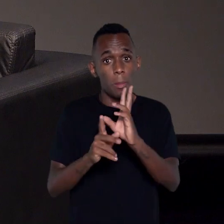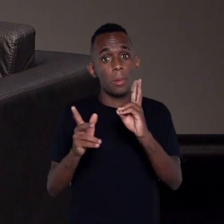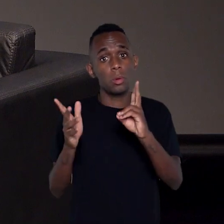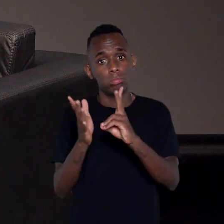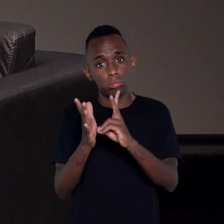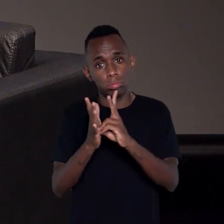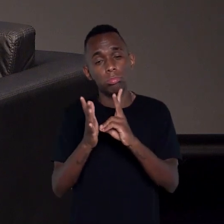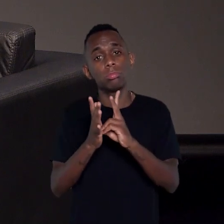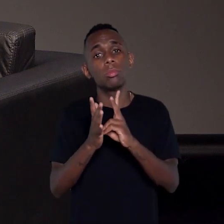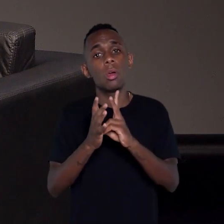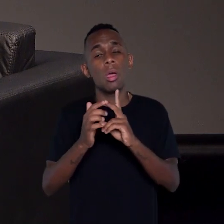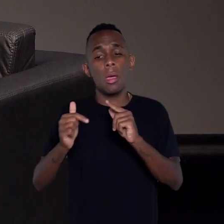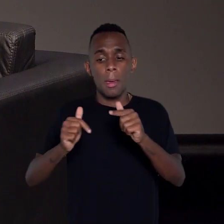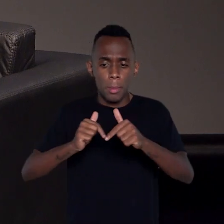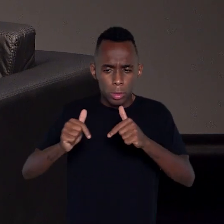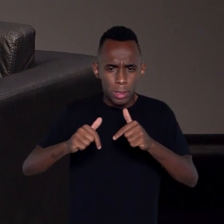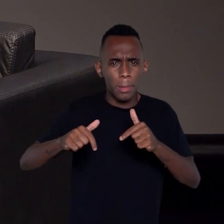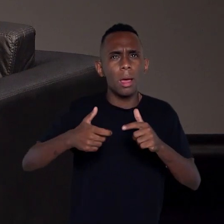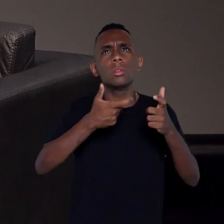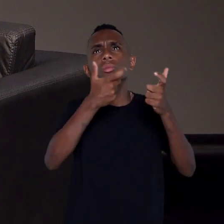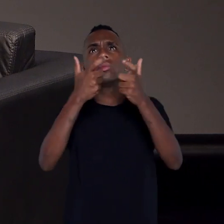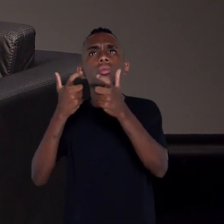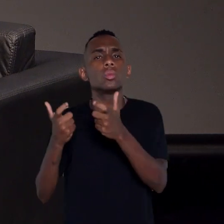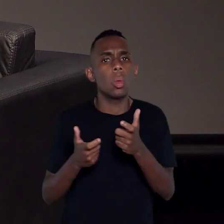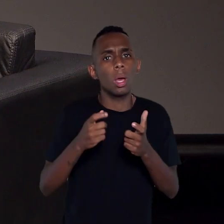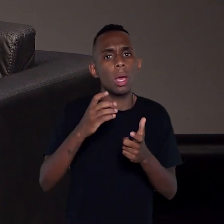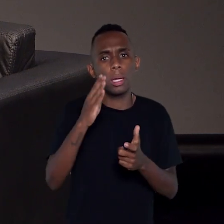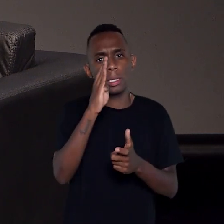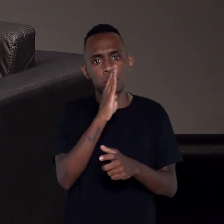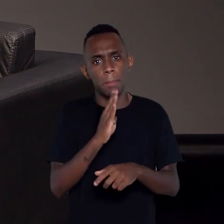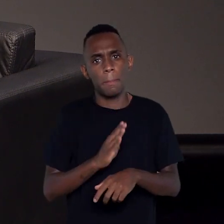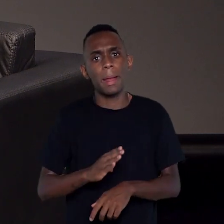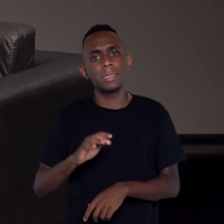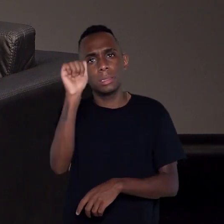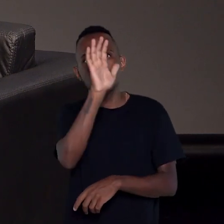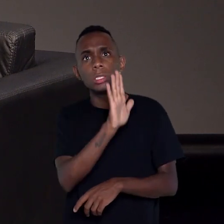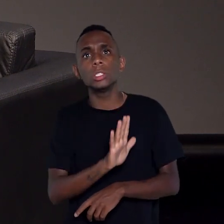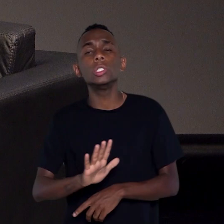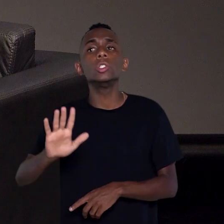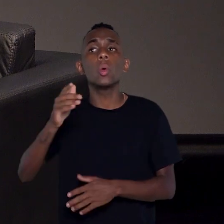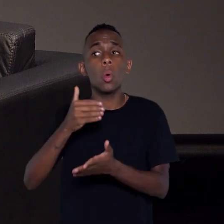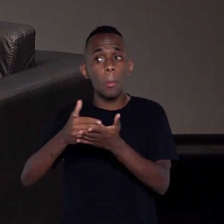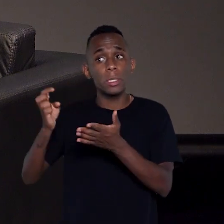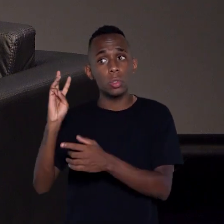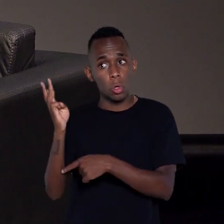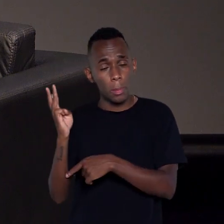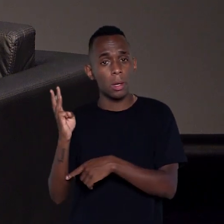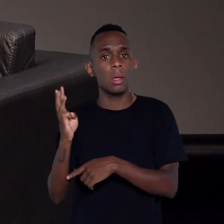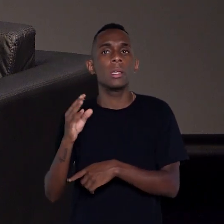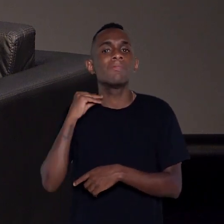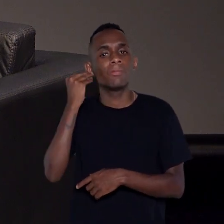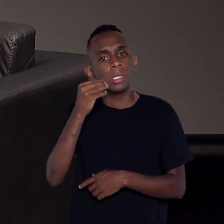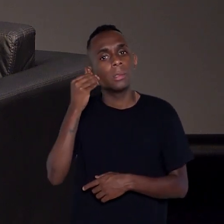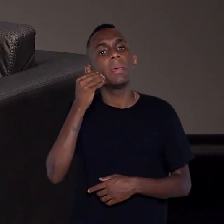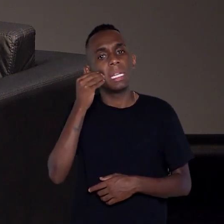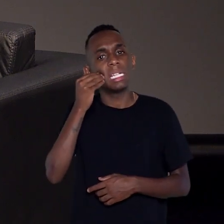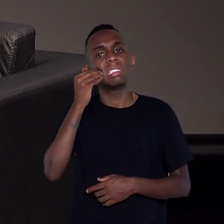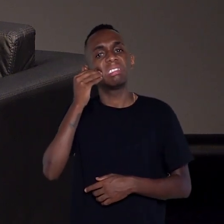também. Meu trabalho pelo campo do Brasil começou lá. E foi uma experiência definidora,